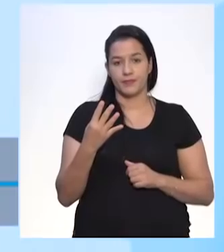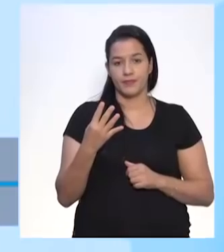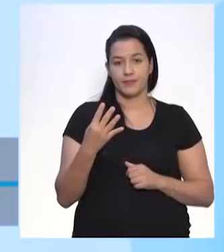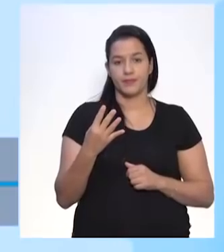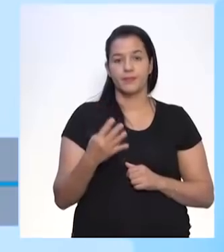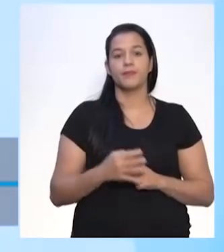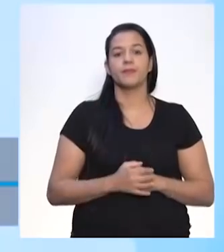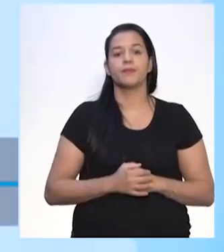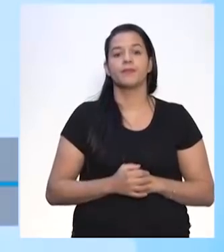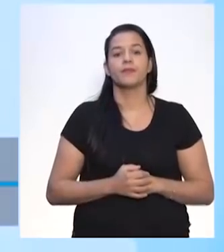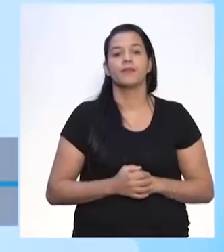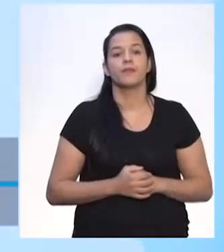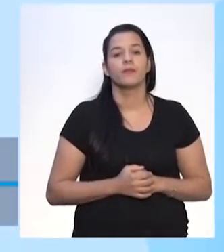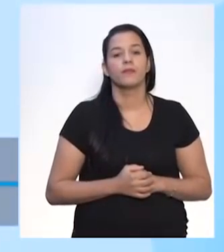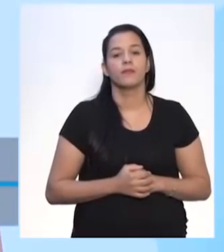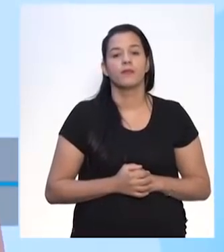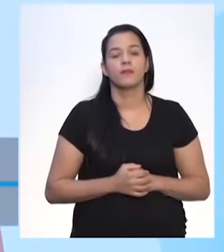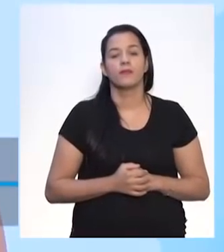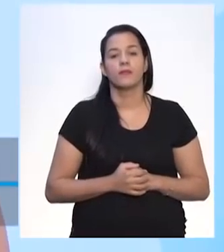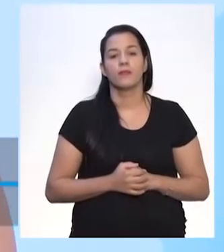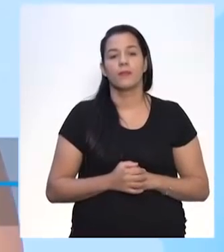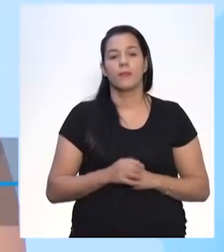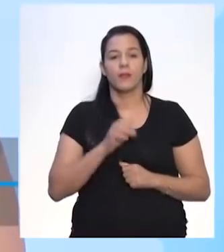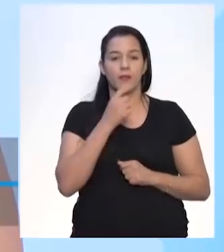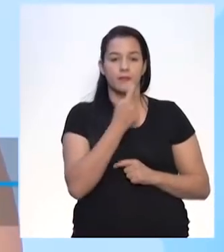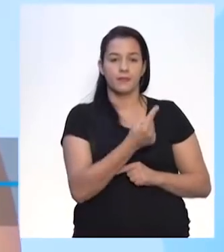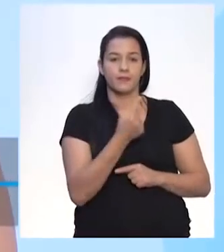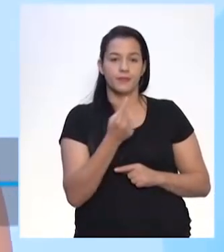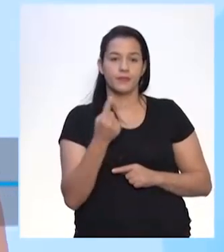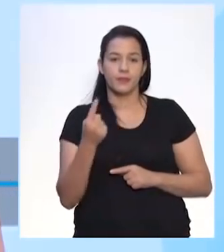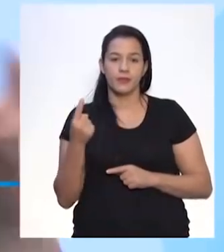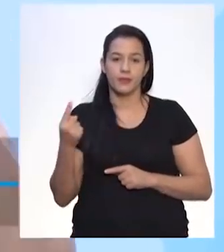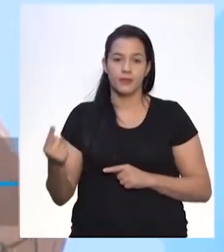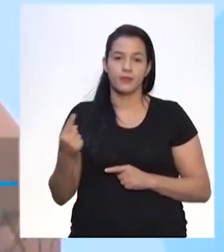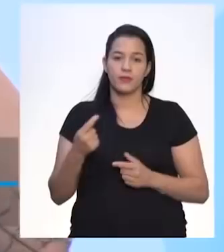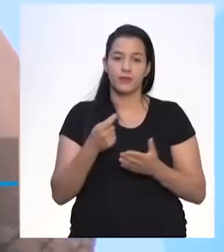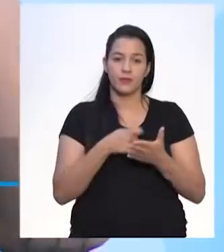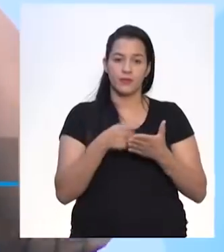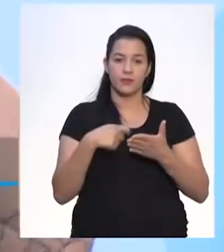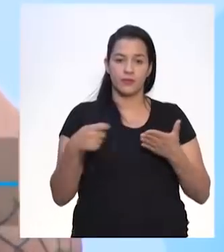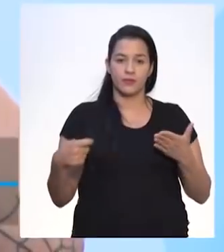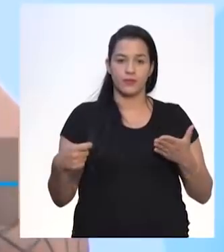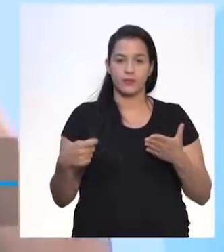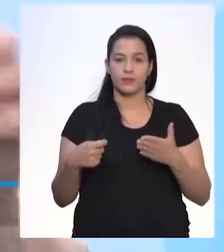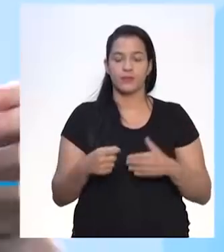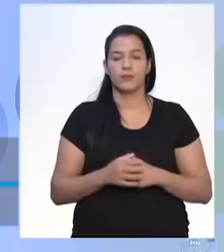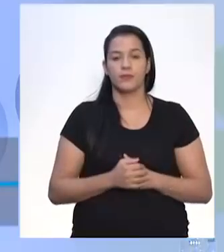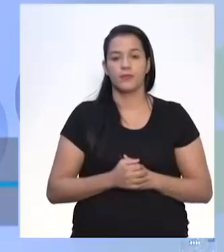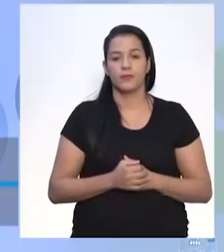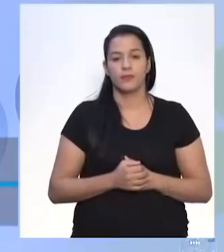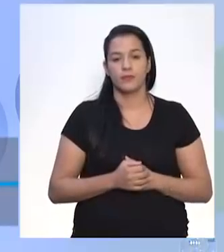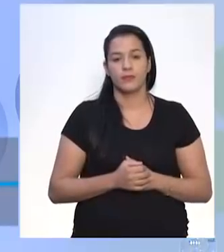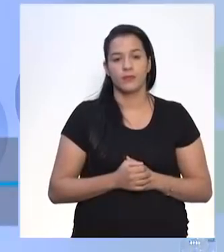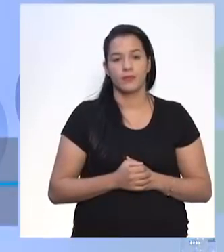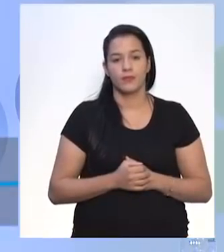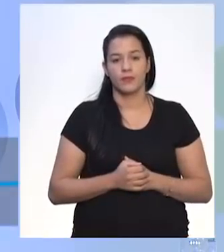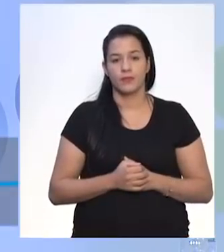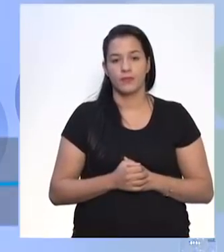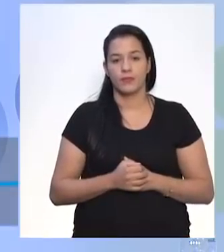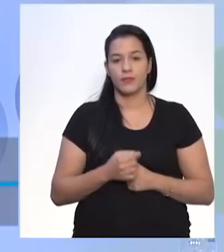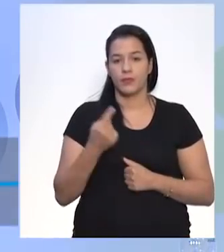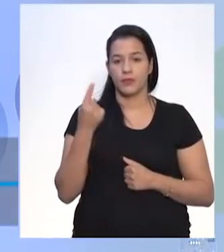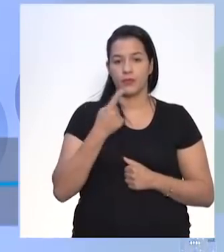coloridos, porque em cada um destes pedaços vocês vão escrever uma coisa. Então, no